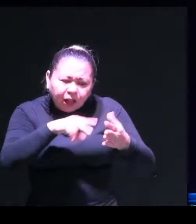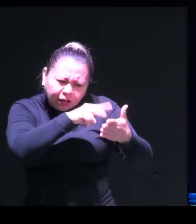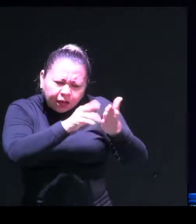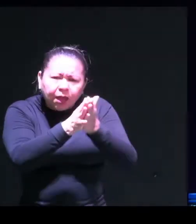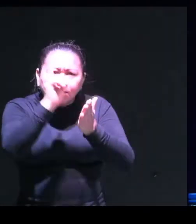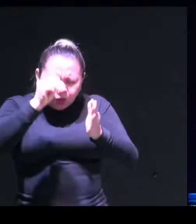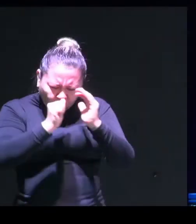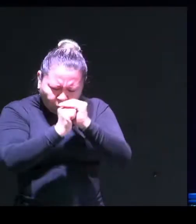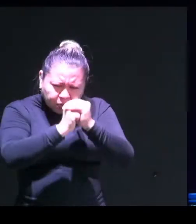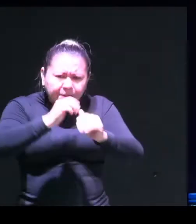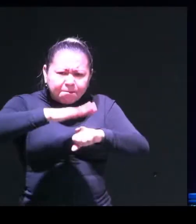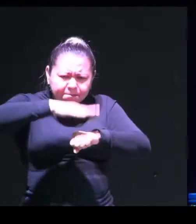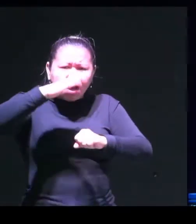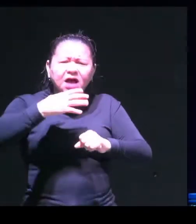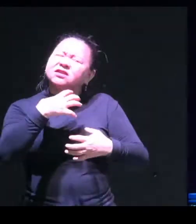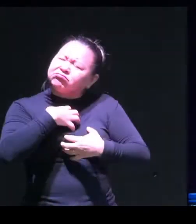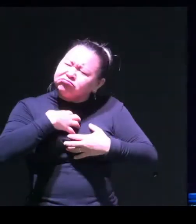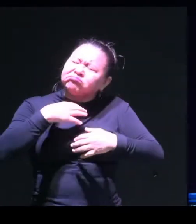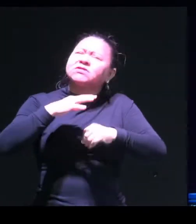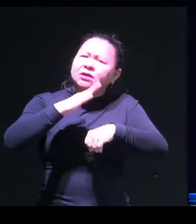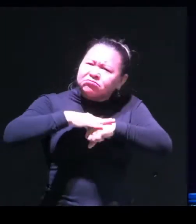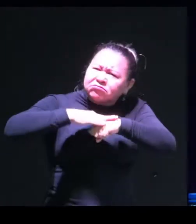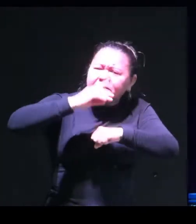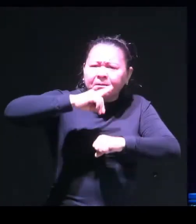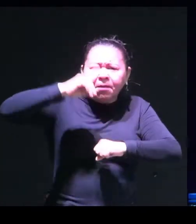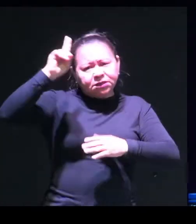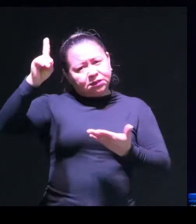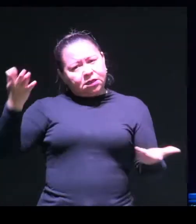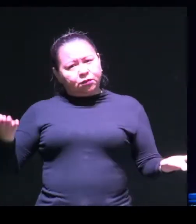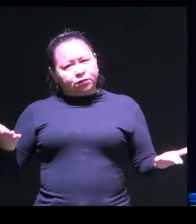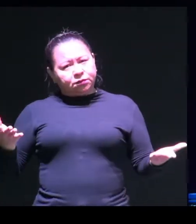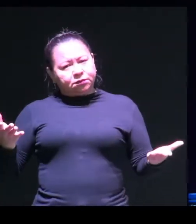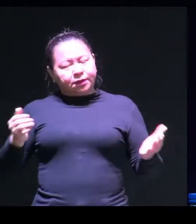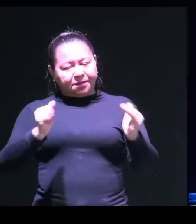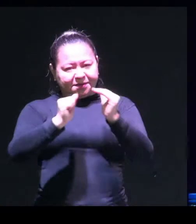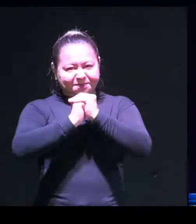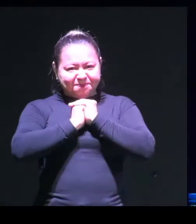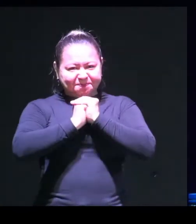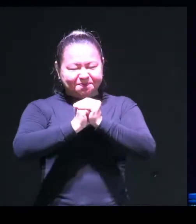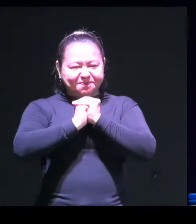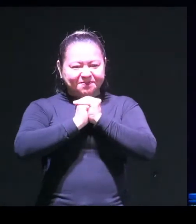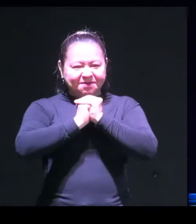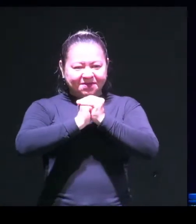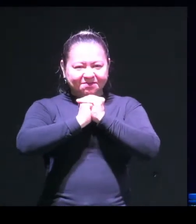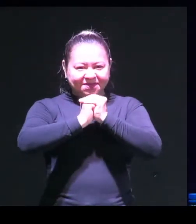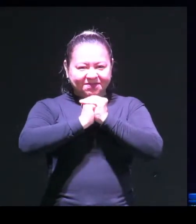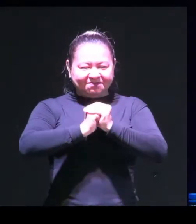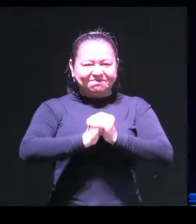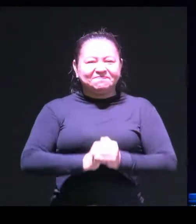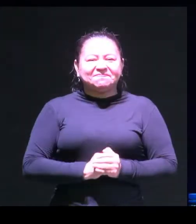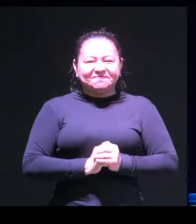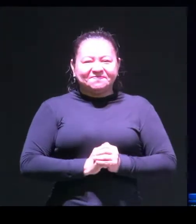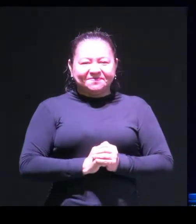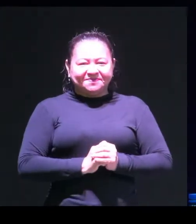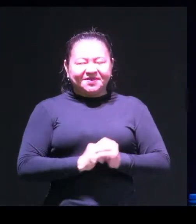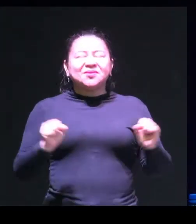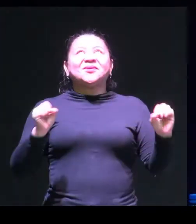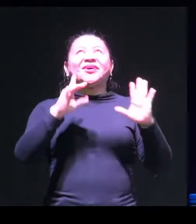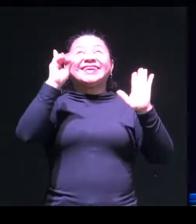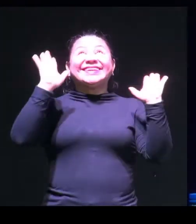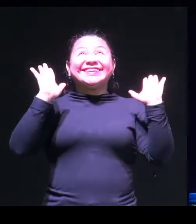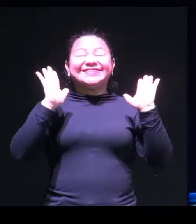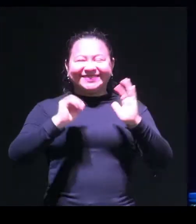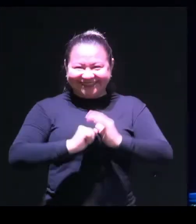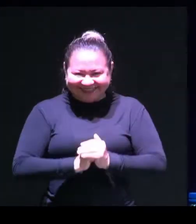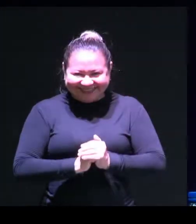Bíblia, ore mais, busque mais a Deus. Amém? Amém, irmão? Glória a Deus, que